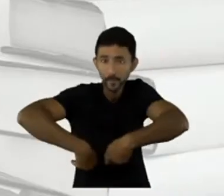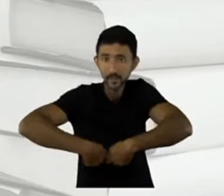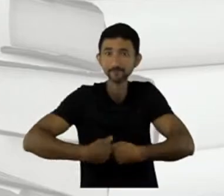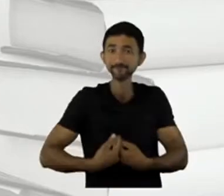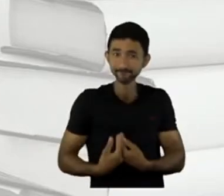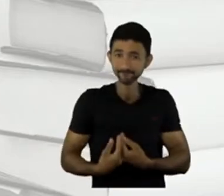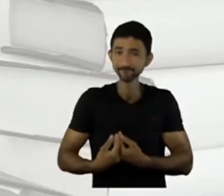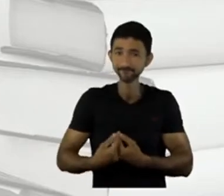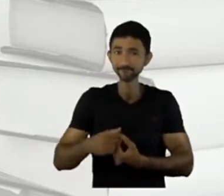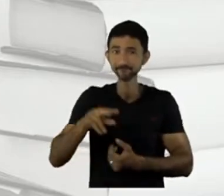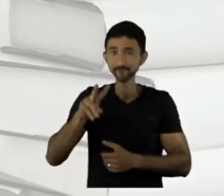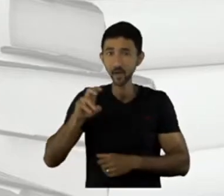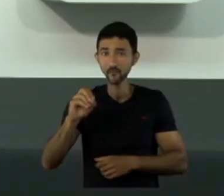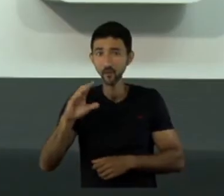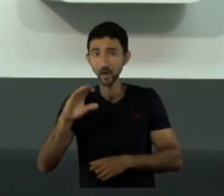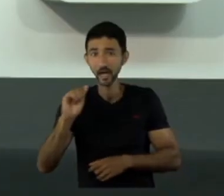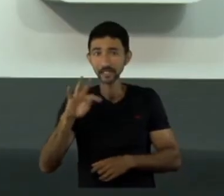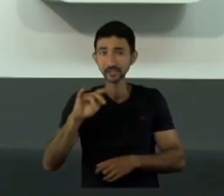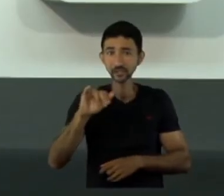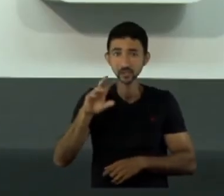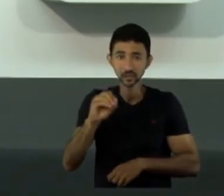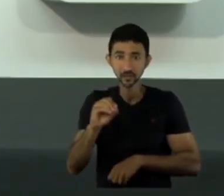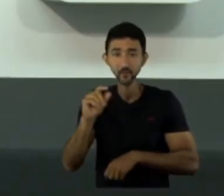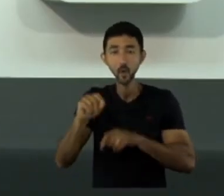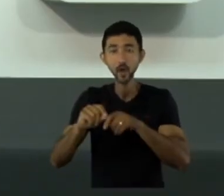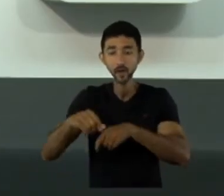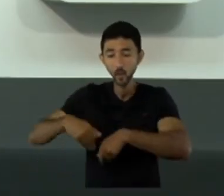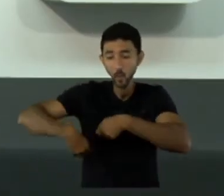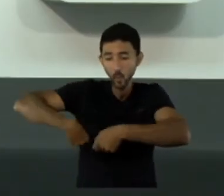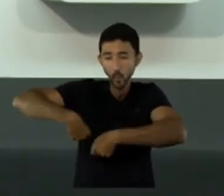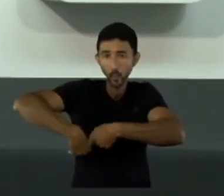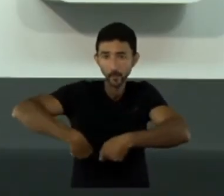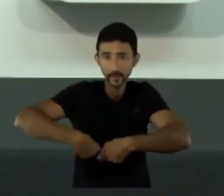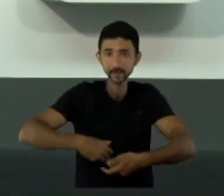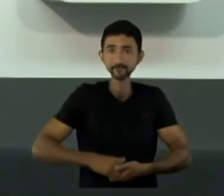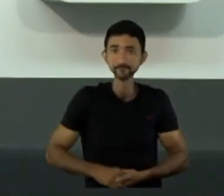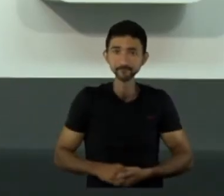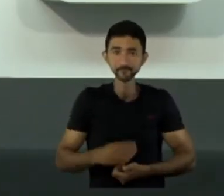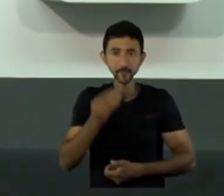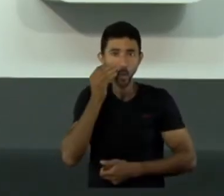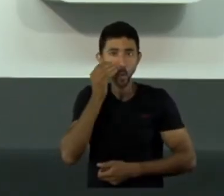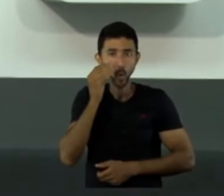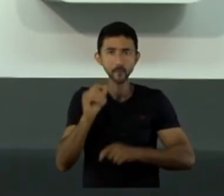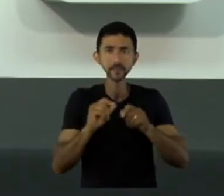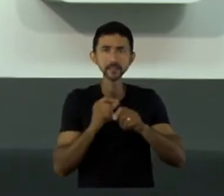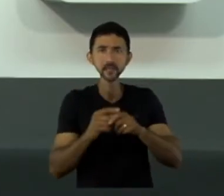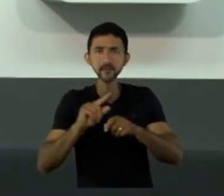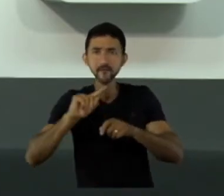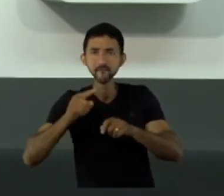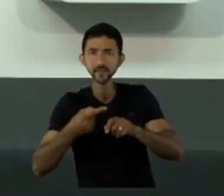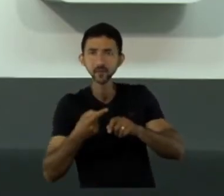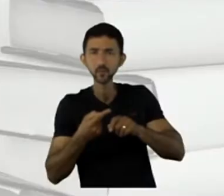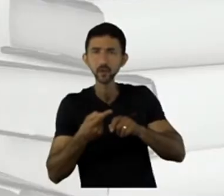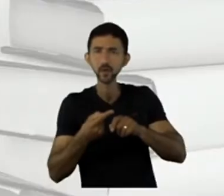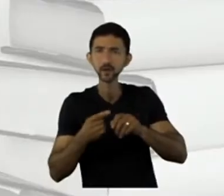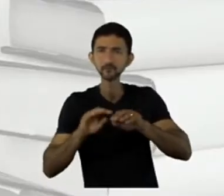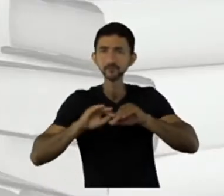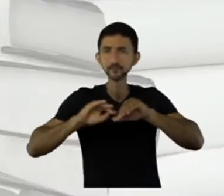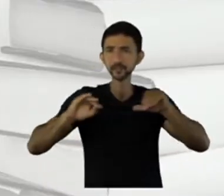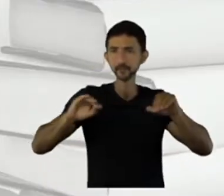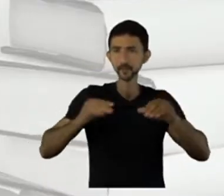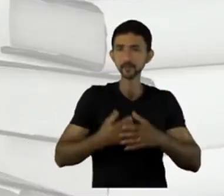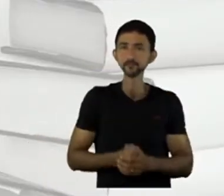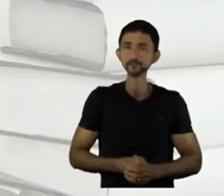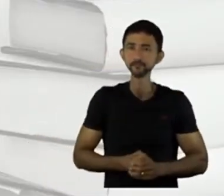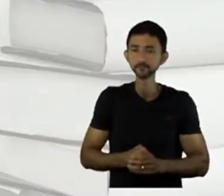Então, o vocativo desta frase aqui é o Curupira. E observem que ele vem acompanhado de uma vírgula, ele vem isolado. Então,